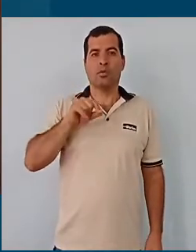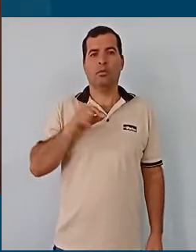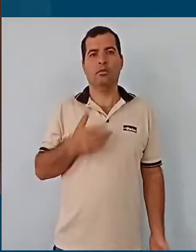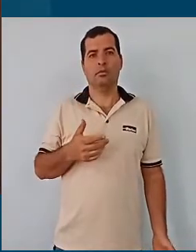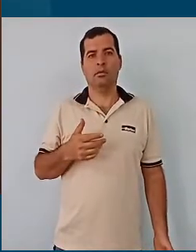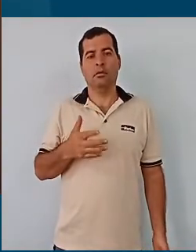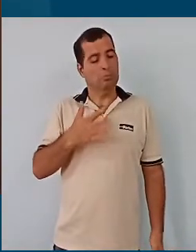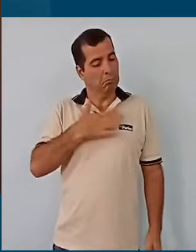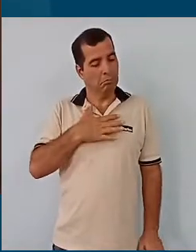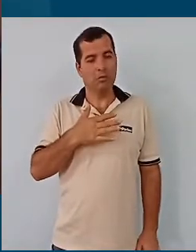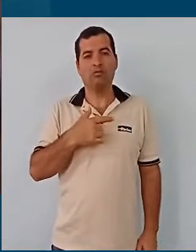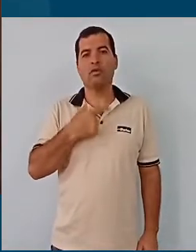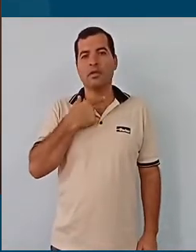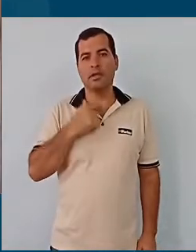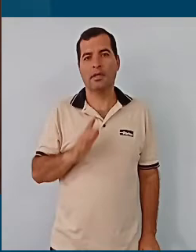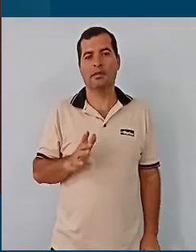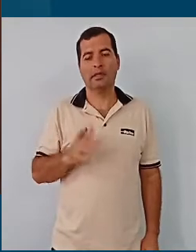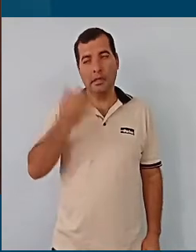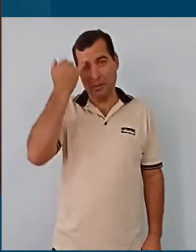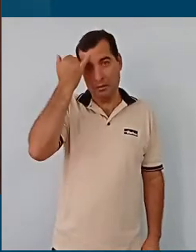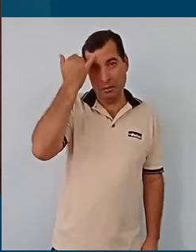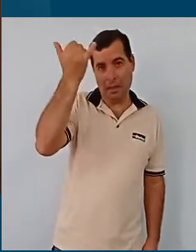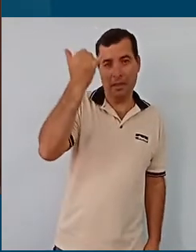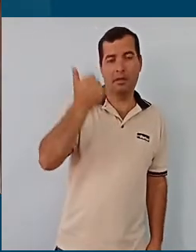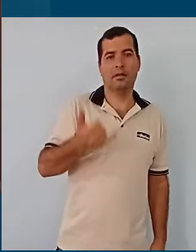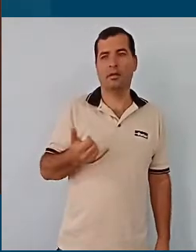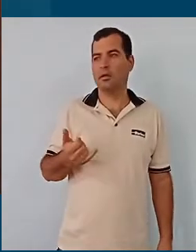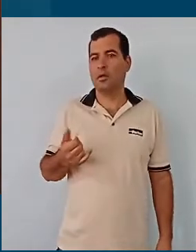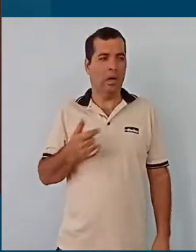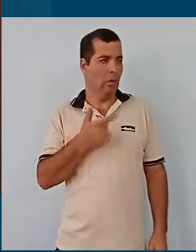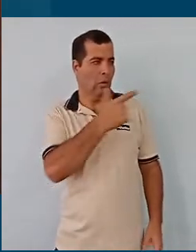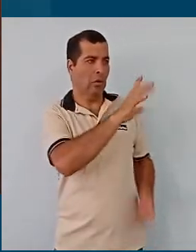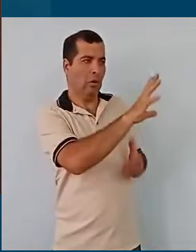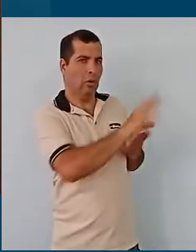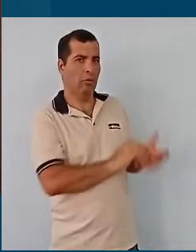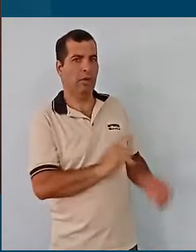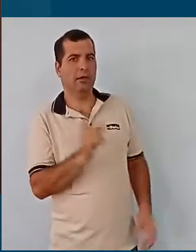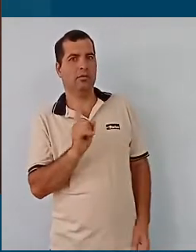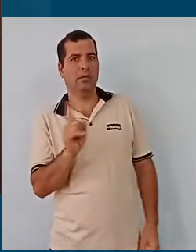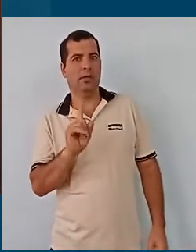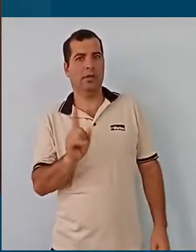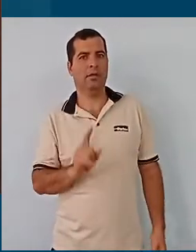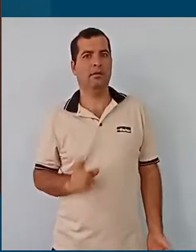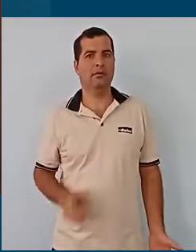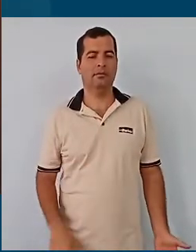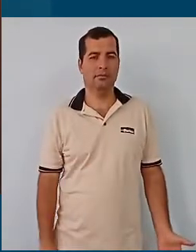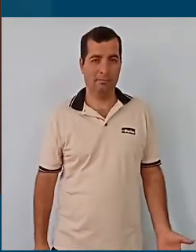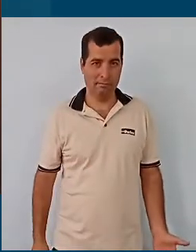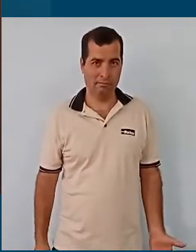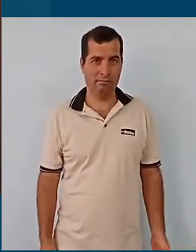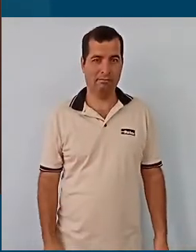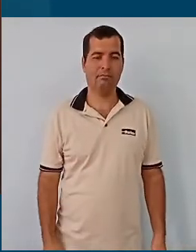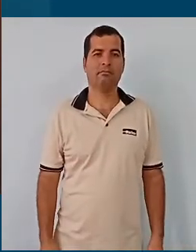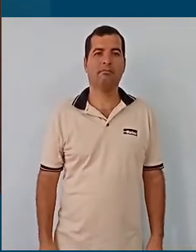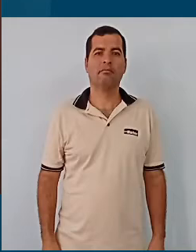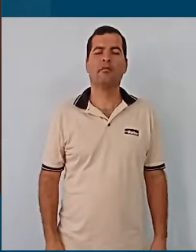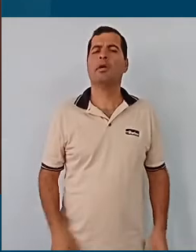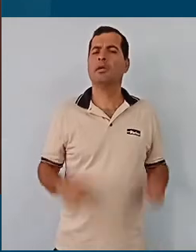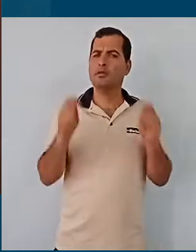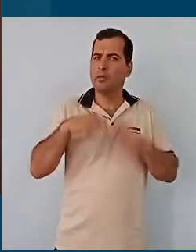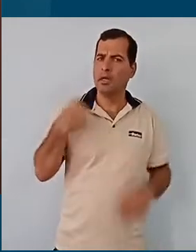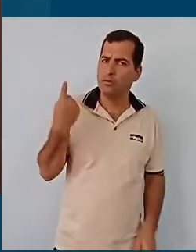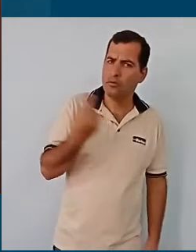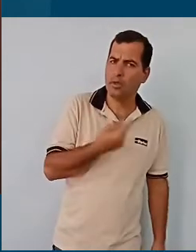próprias ideias e não a ideia dos outros, e nem muito menos de fake news, né? Então, assim, essa capacidade